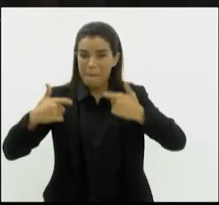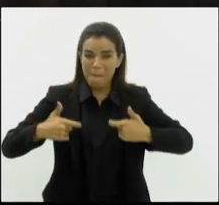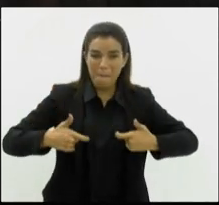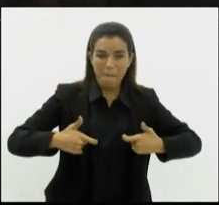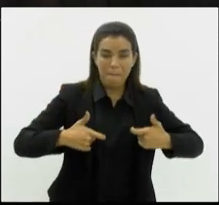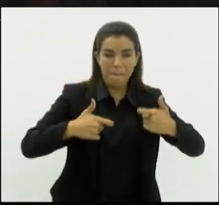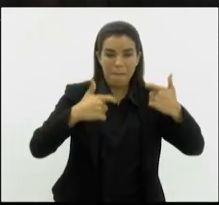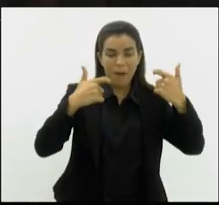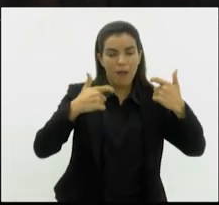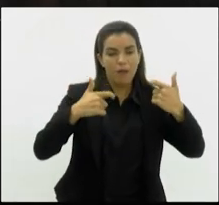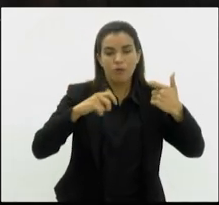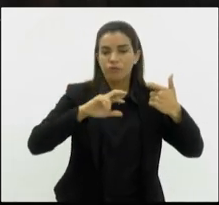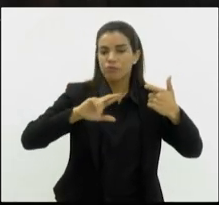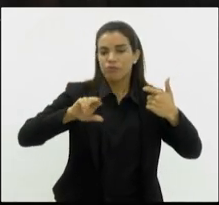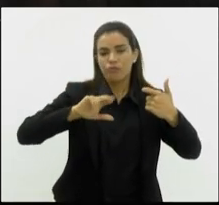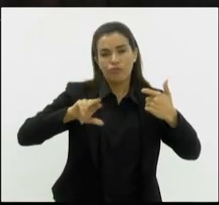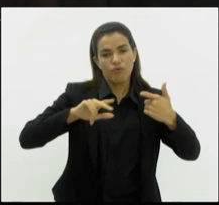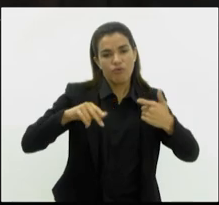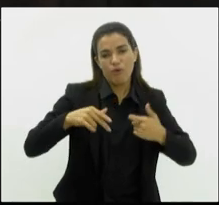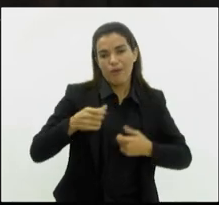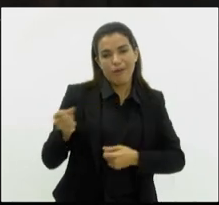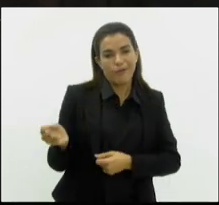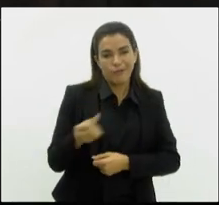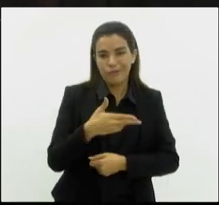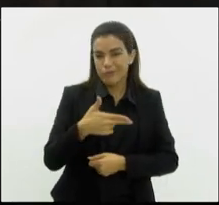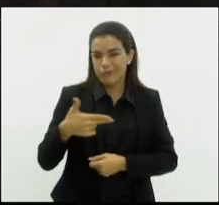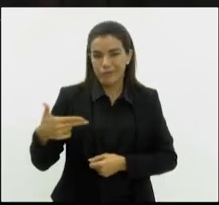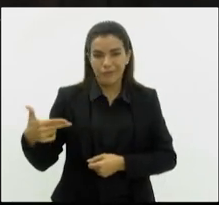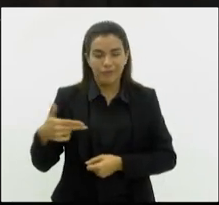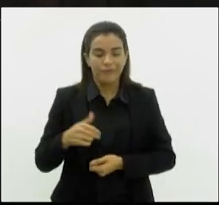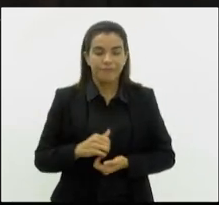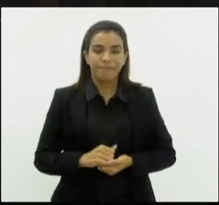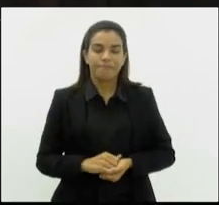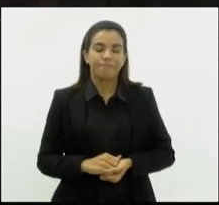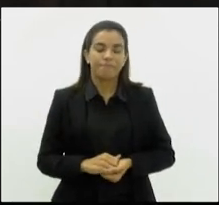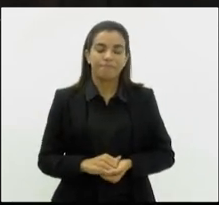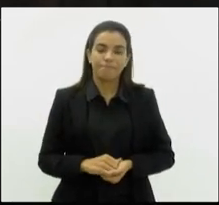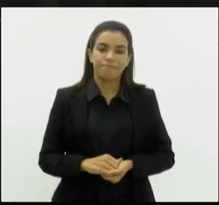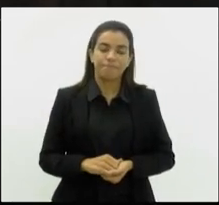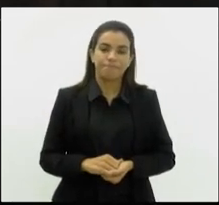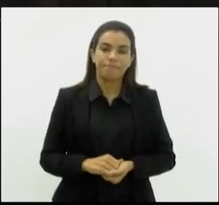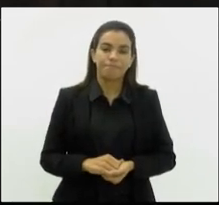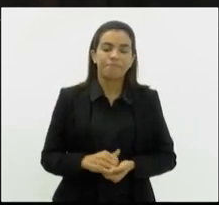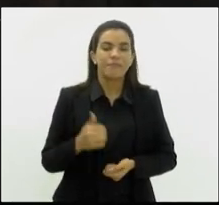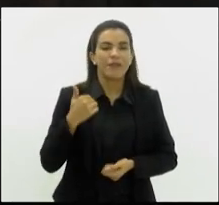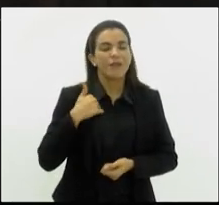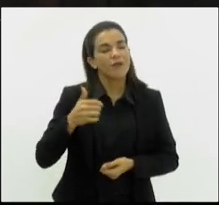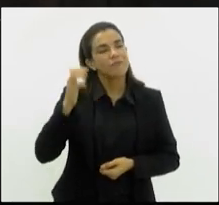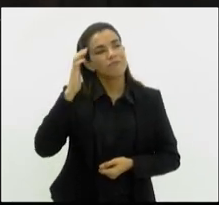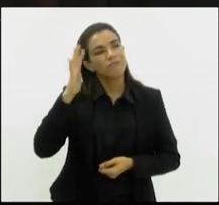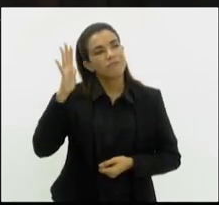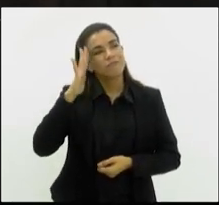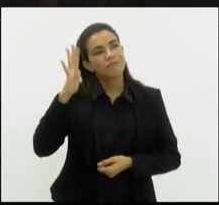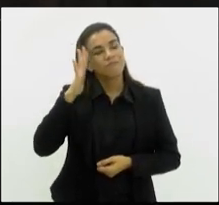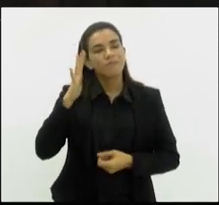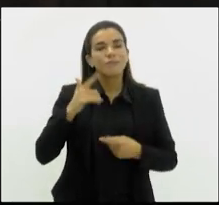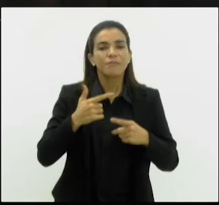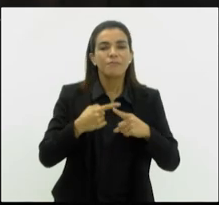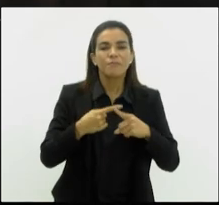não é fato novo, não é fato novo. Aí eu me pergunto, e por